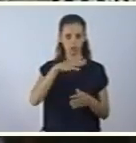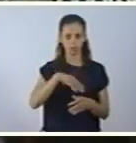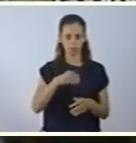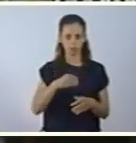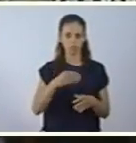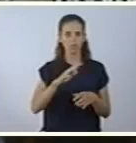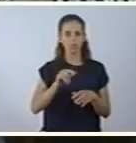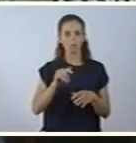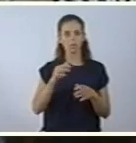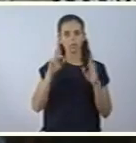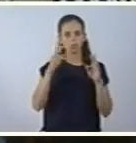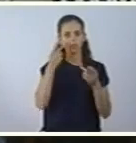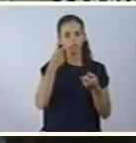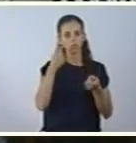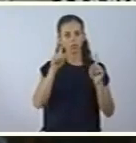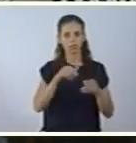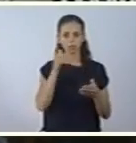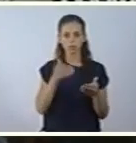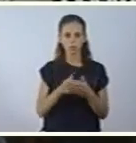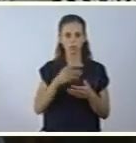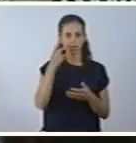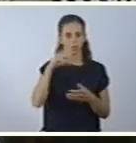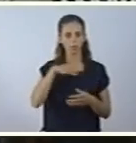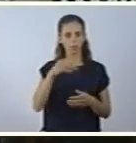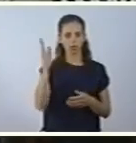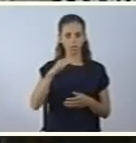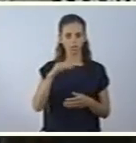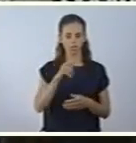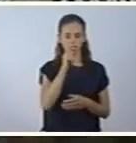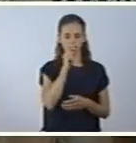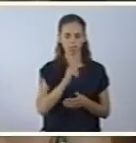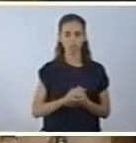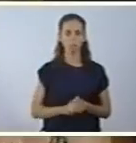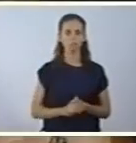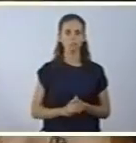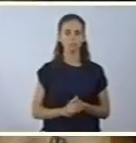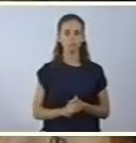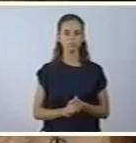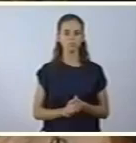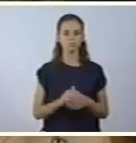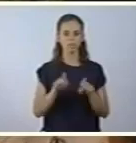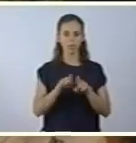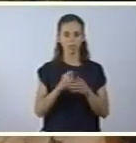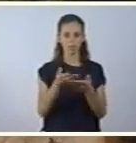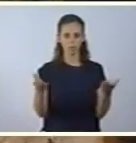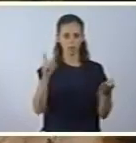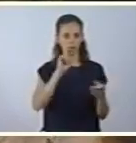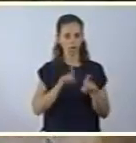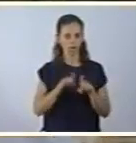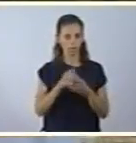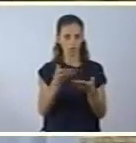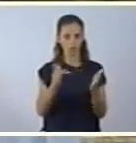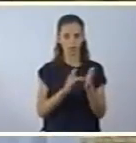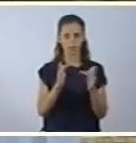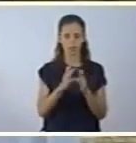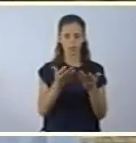espero a ressurreição dos mortos, e a vida do mundo que há de vir. Amém. Irmãos e irmãs em